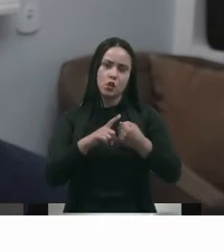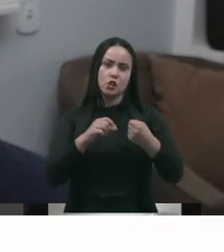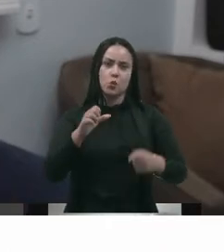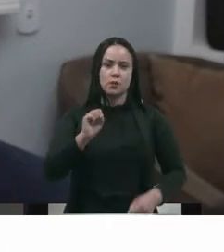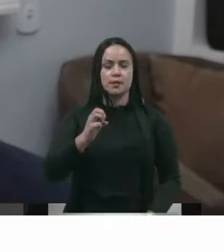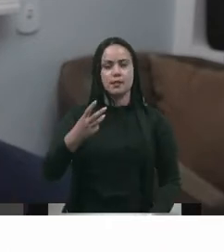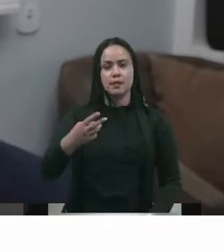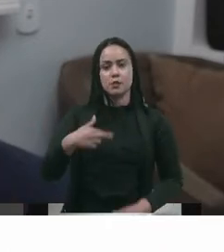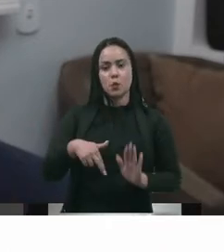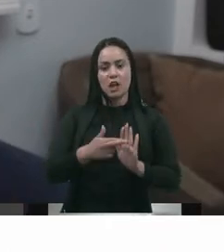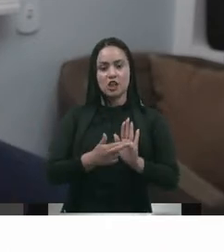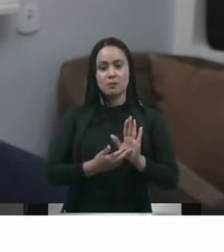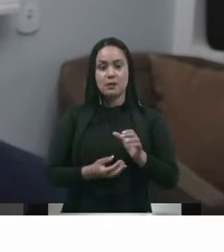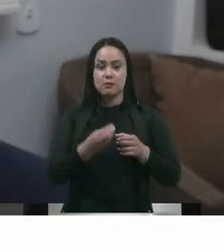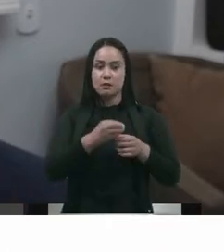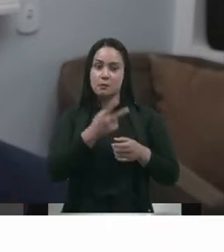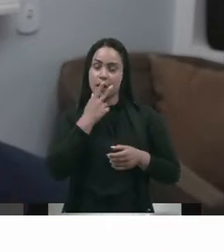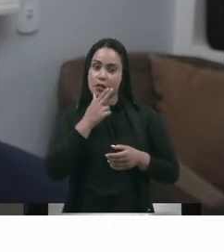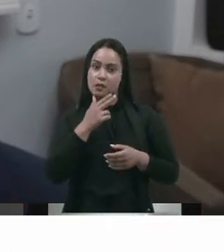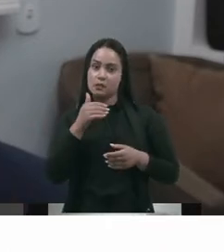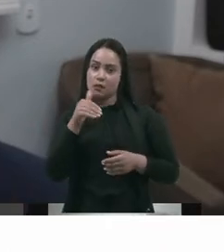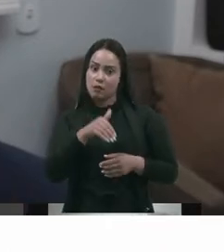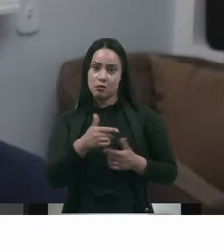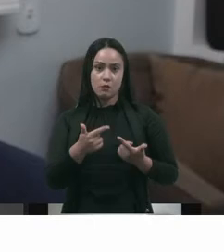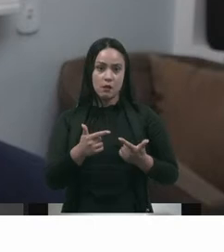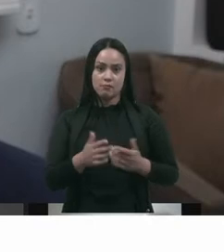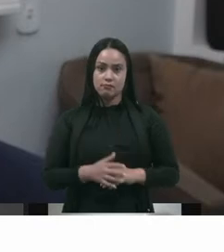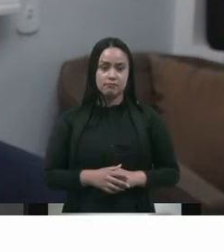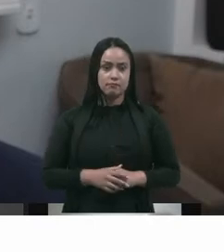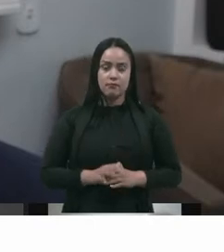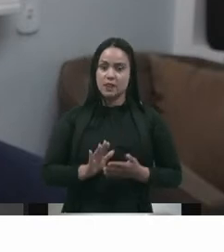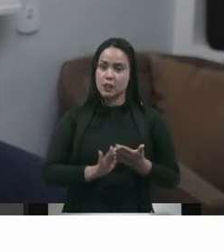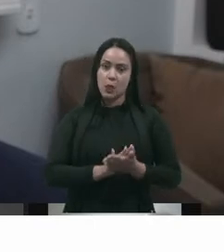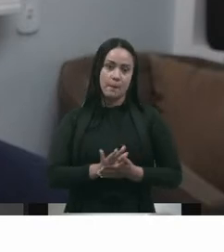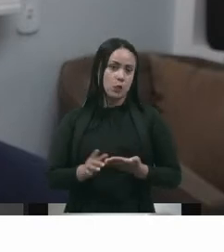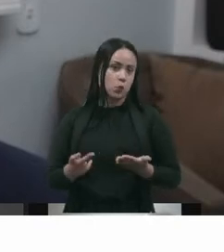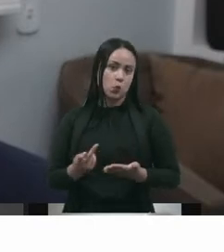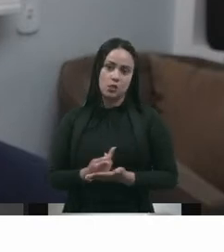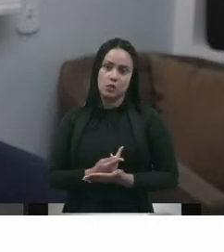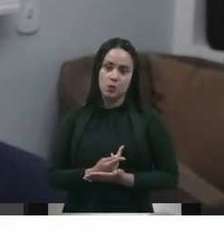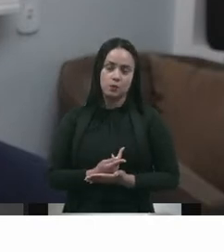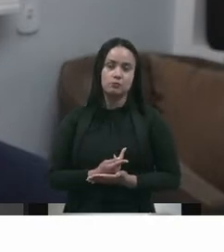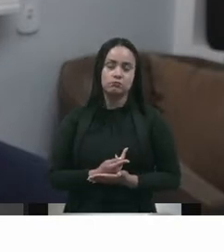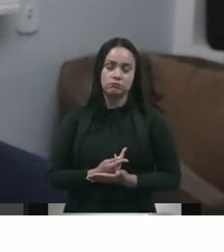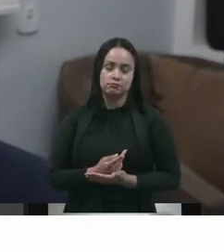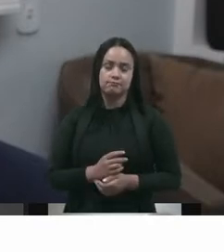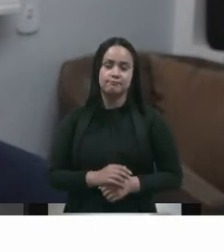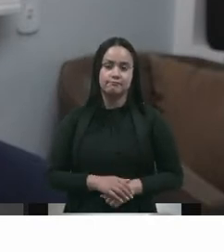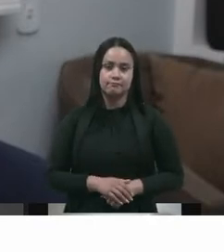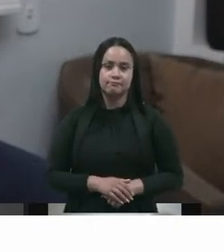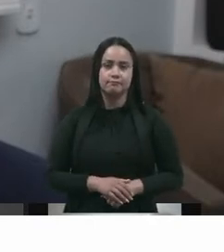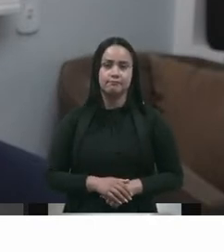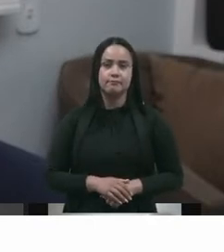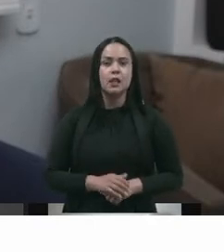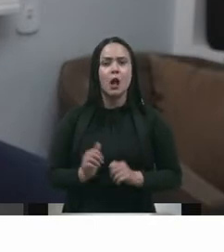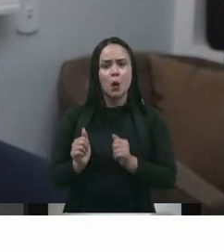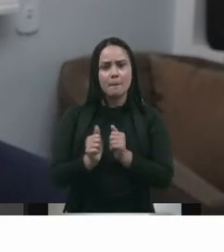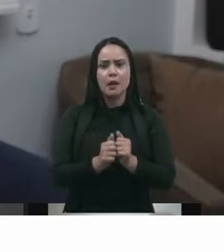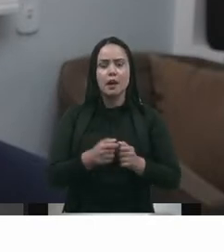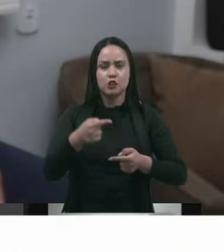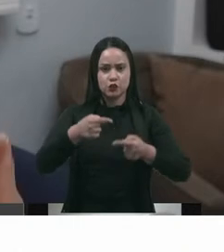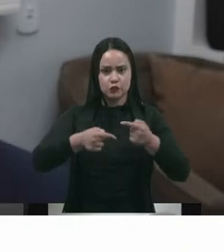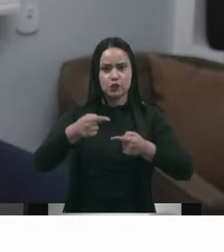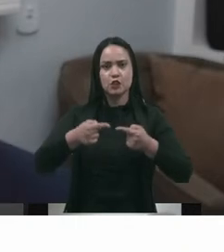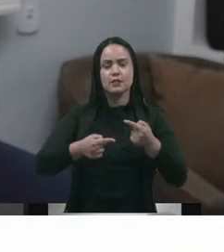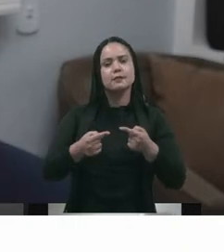regimento interno, e me parece que aqui não há nenhuma dessas situações, e logo tenho que acompanhar a